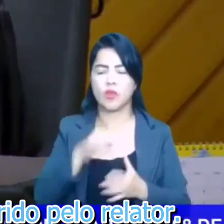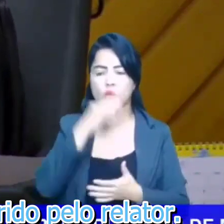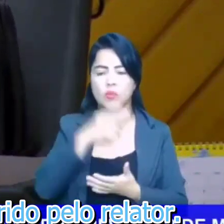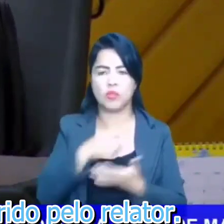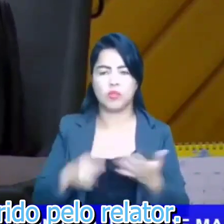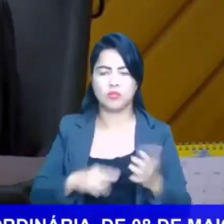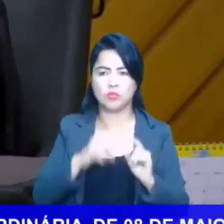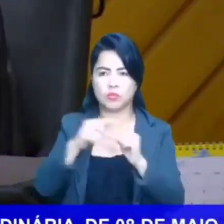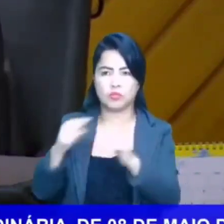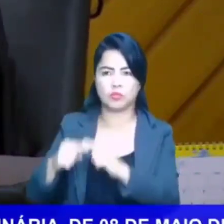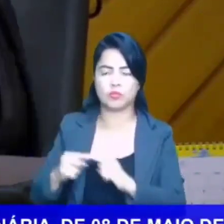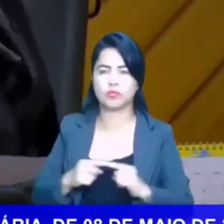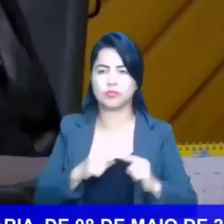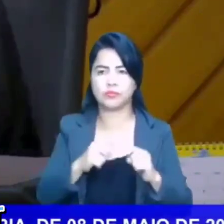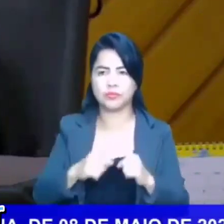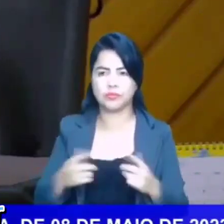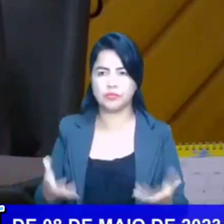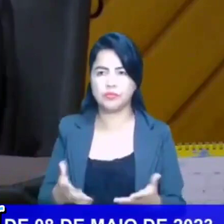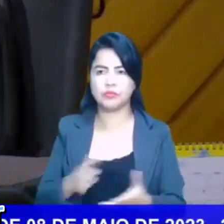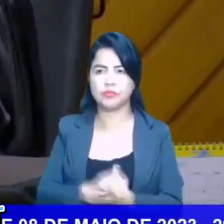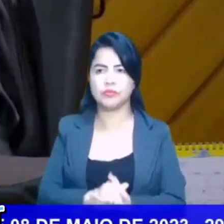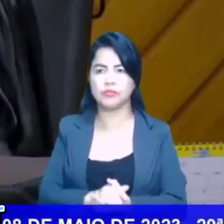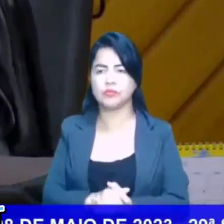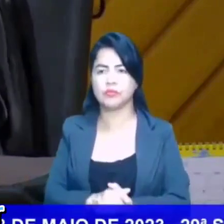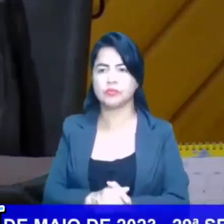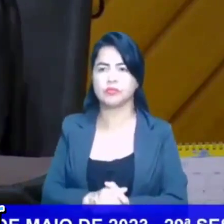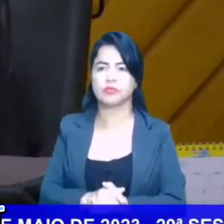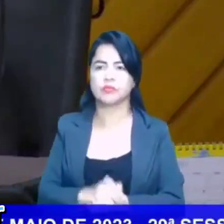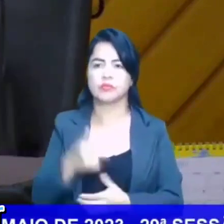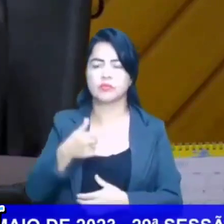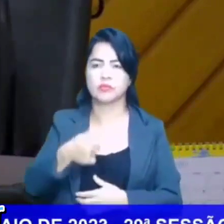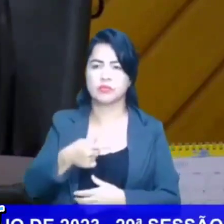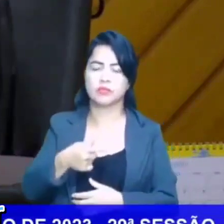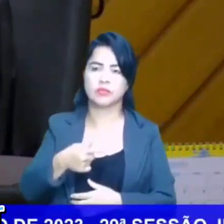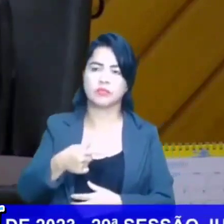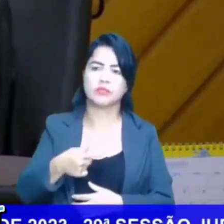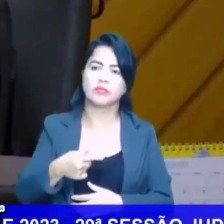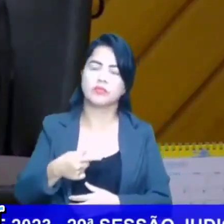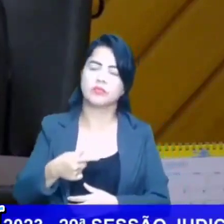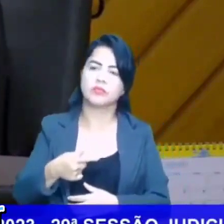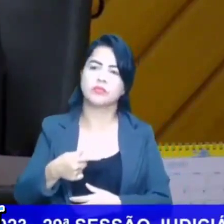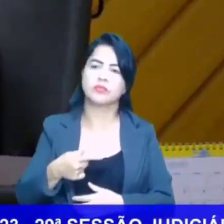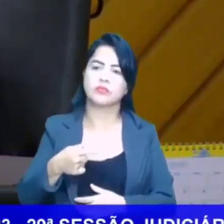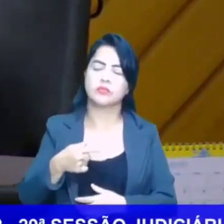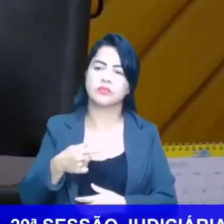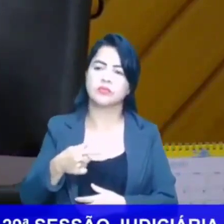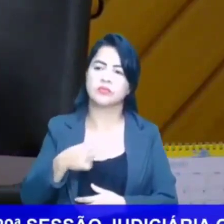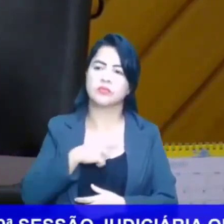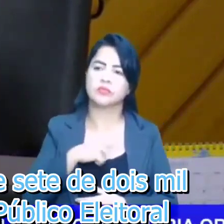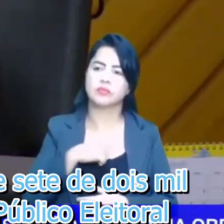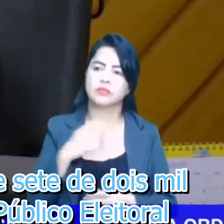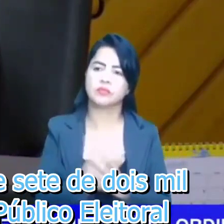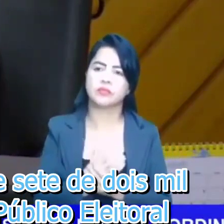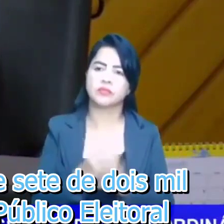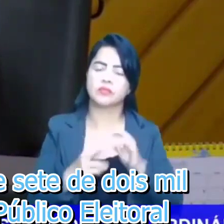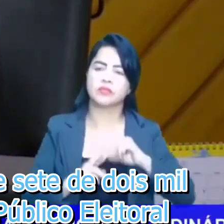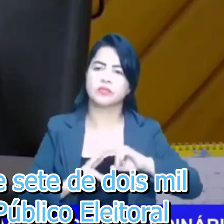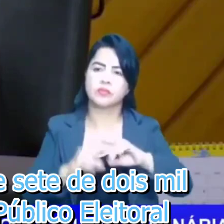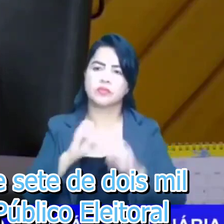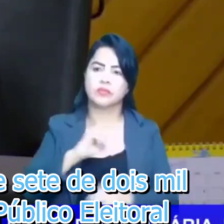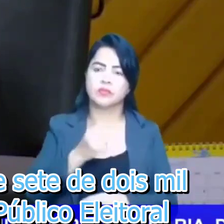relator. Vamos agora ao item 7 da pauta, doutor Orlando. É a representação